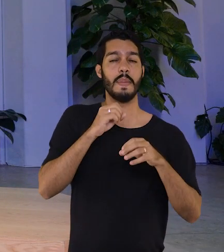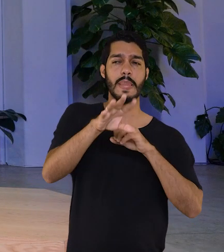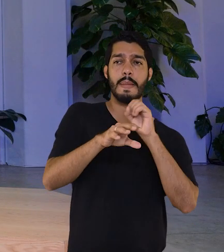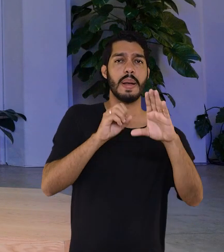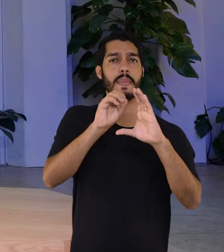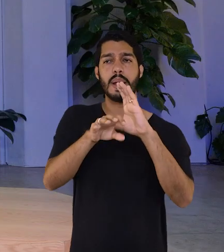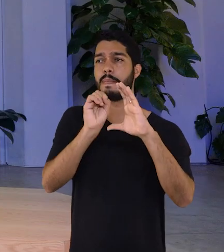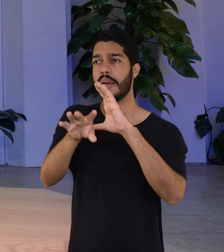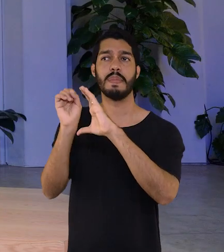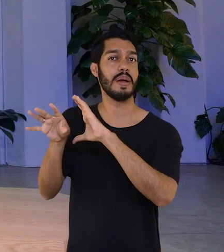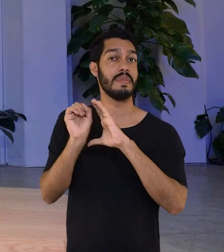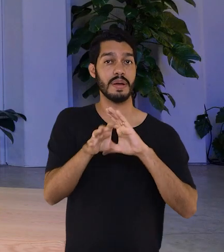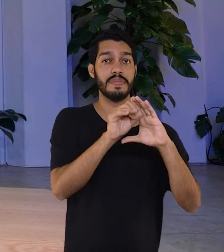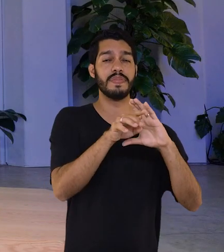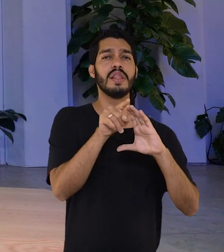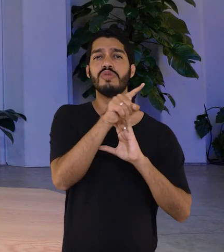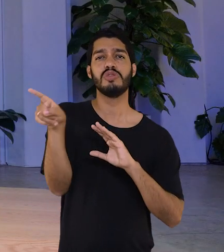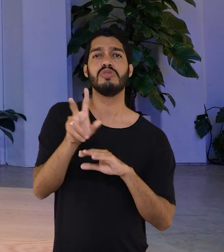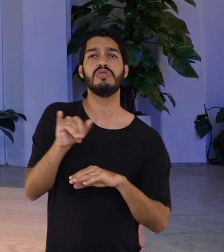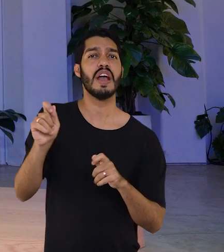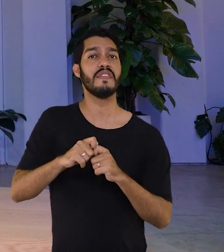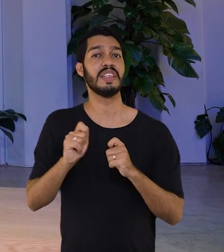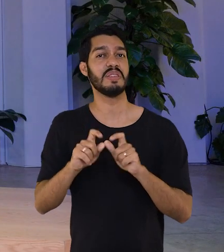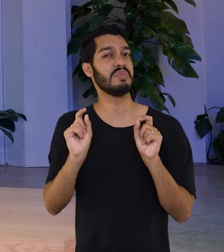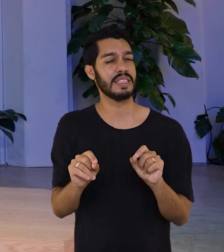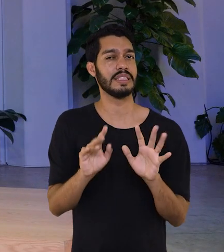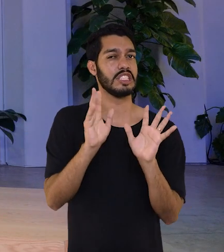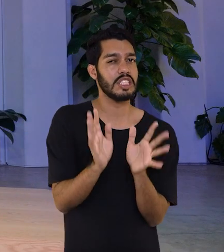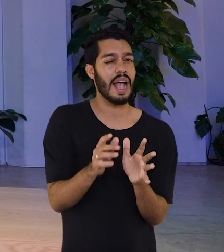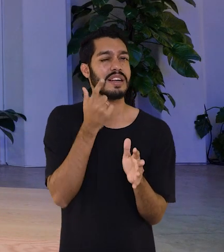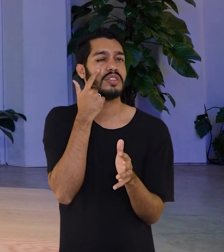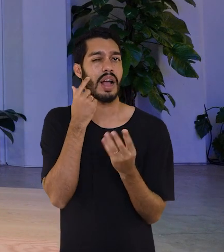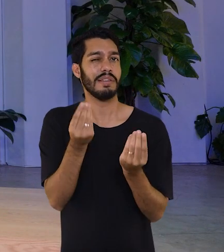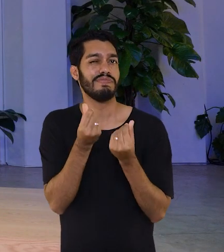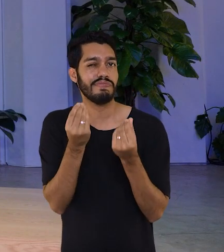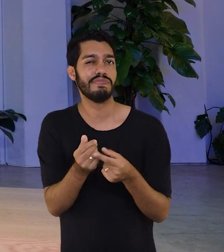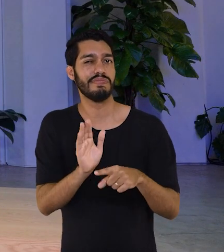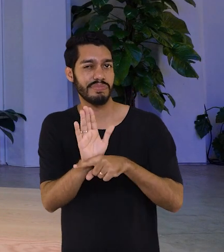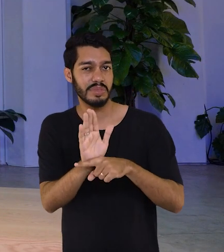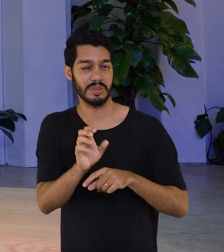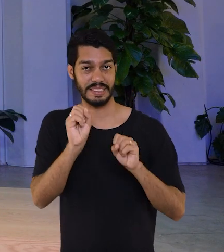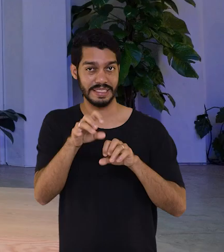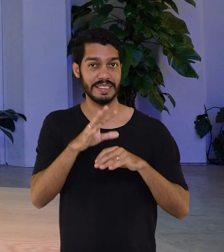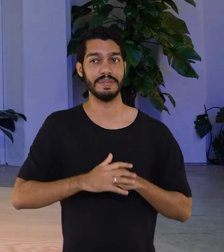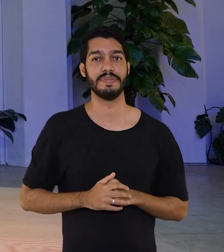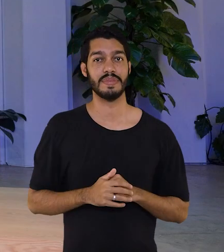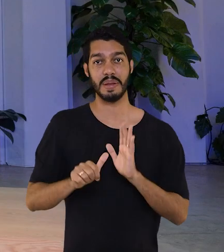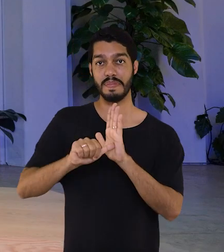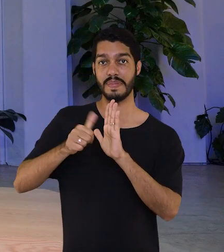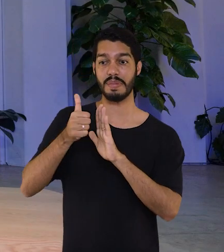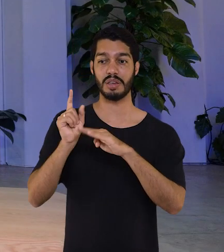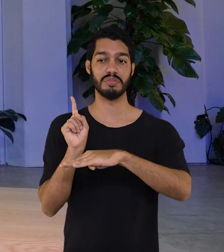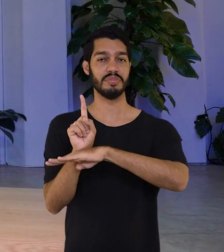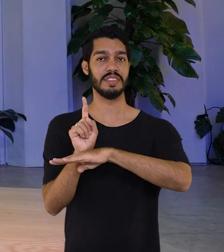atrás, vai me ajudar nisso. A gente vai compartilhar com vocês, tá? E aí, o que vocês vão fazer, já dando um gostinho, né, do que vai ser? Vai